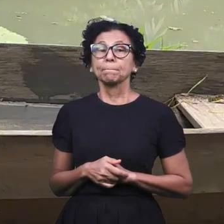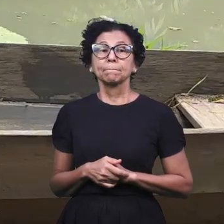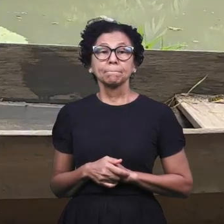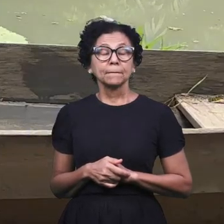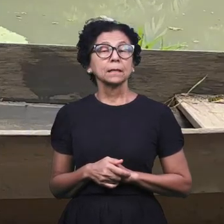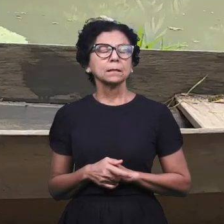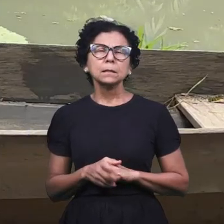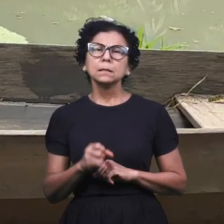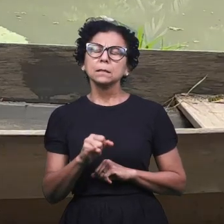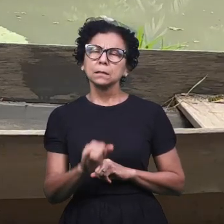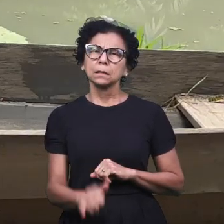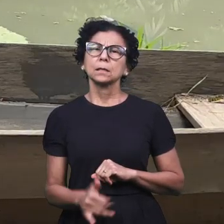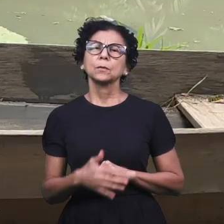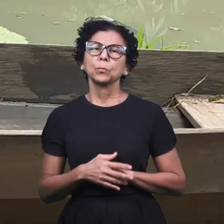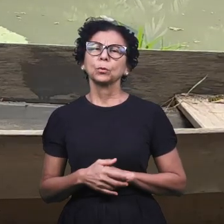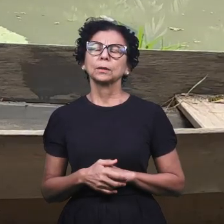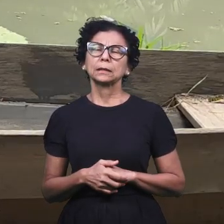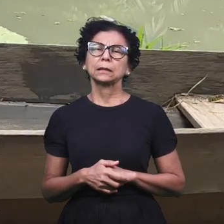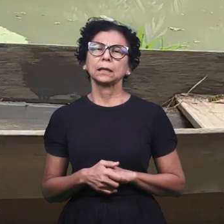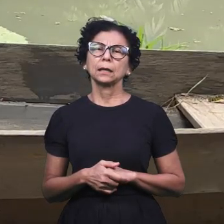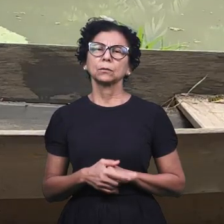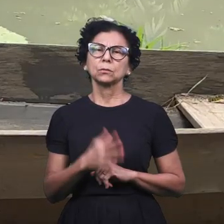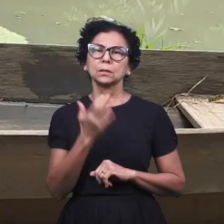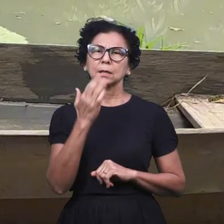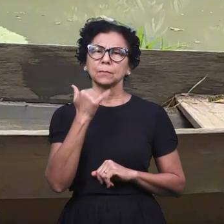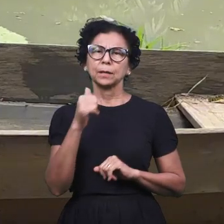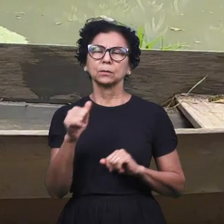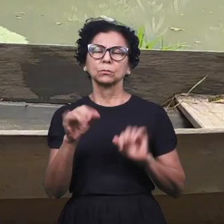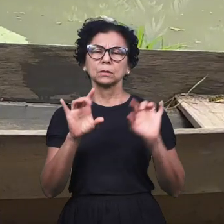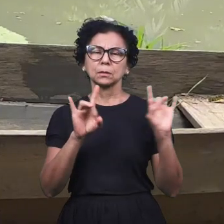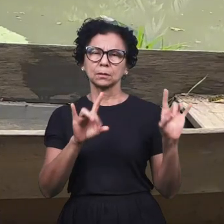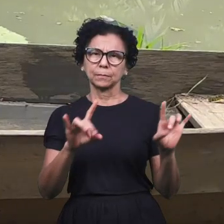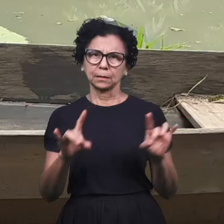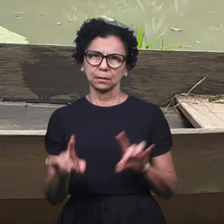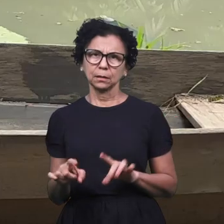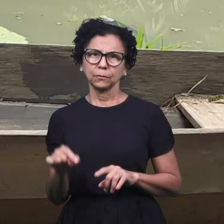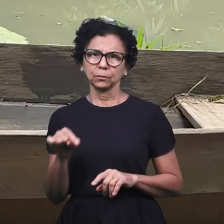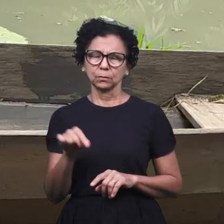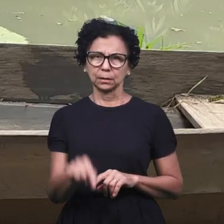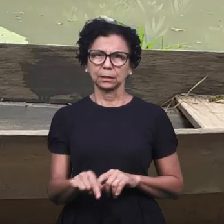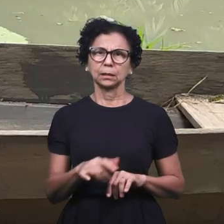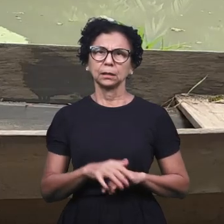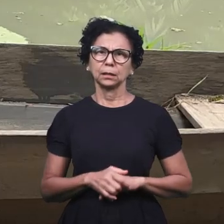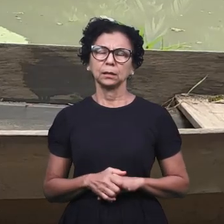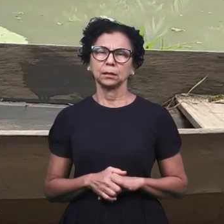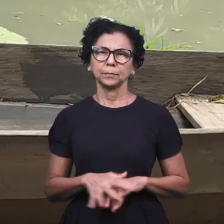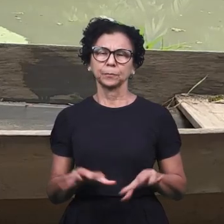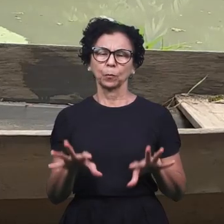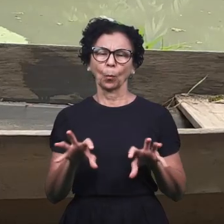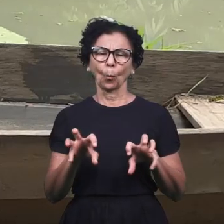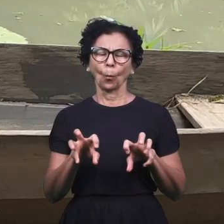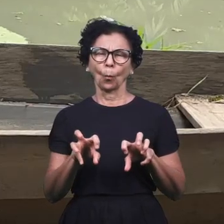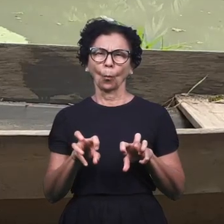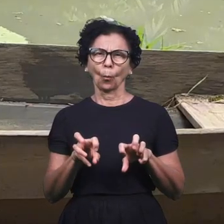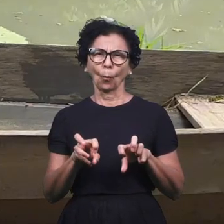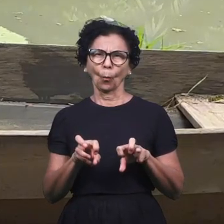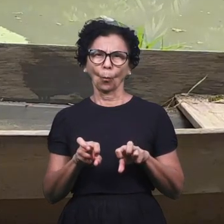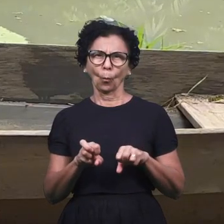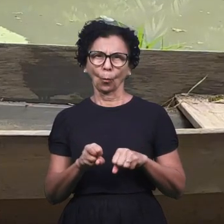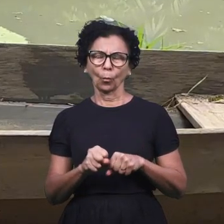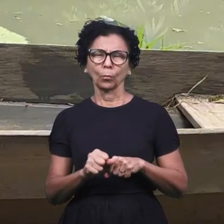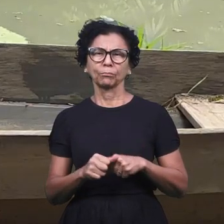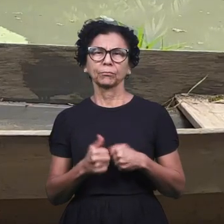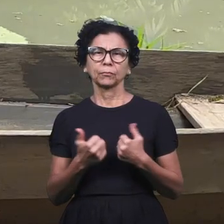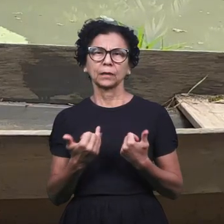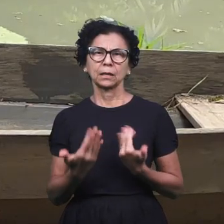Geralmente, as espécies que se beneficiam das secas são as que levam a doenças, como os fungos, as bactérias,